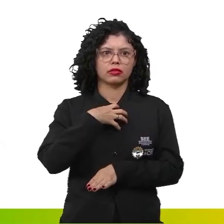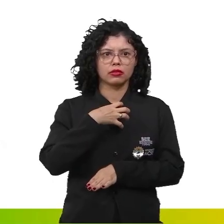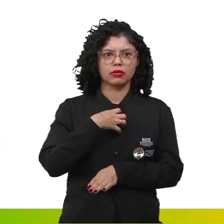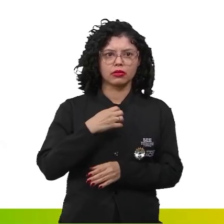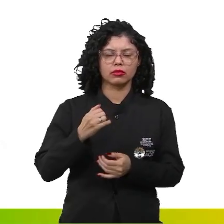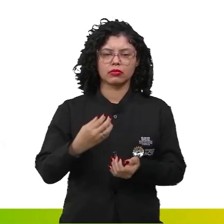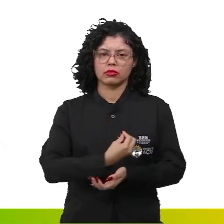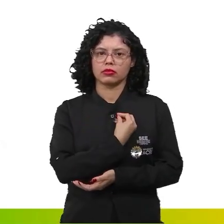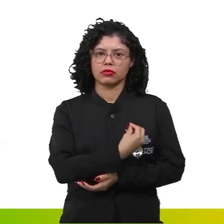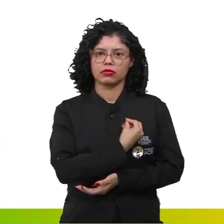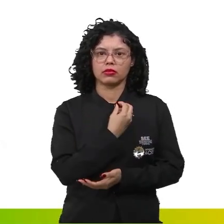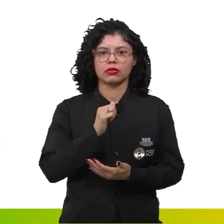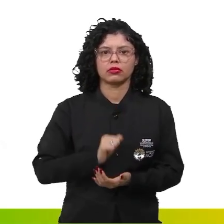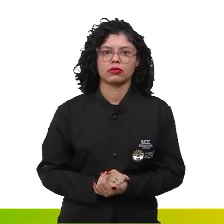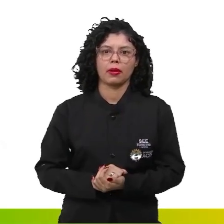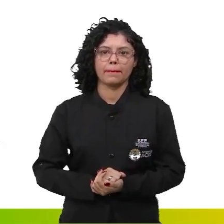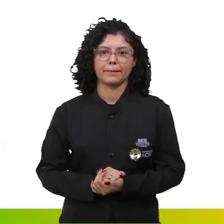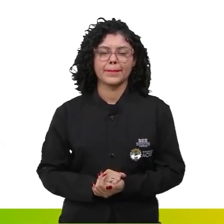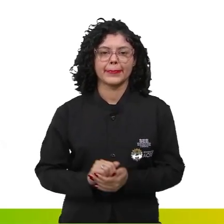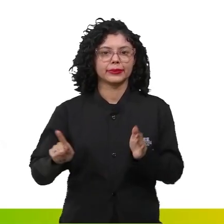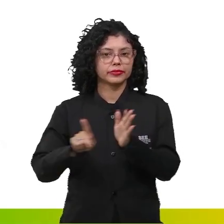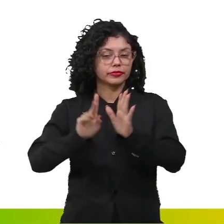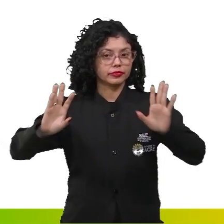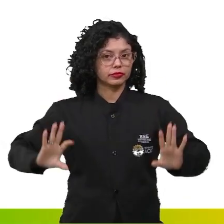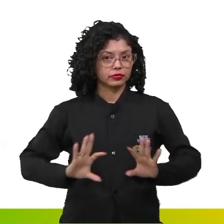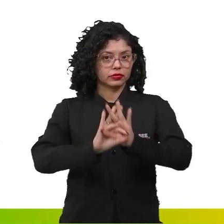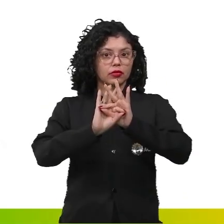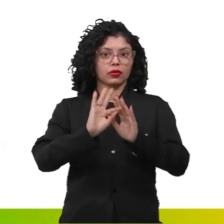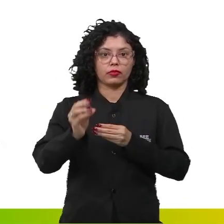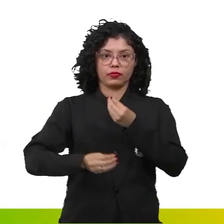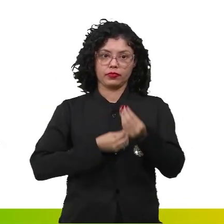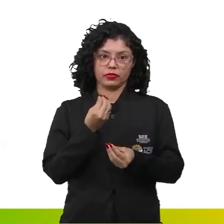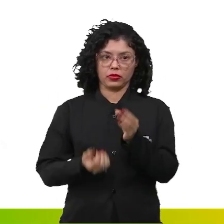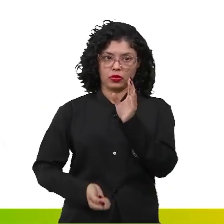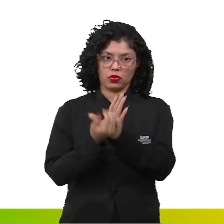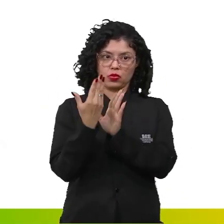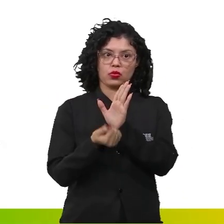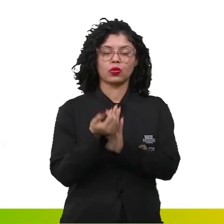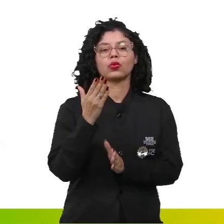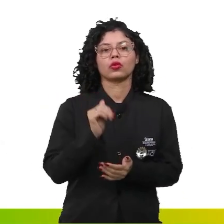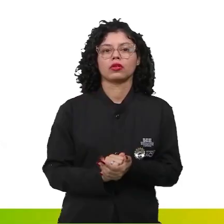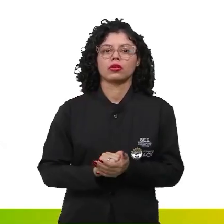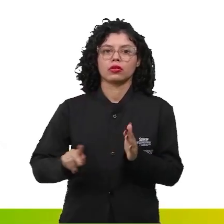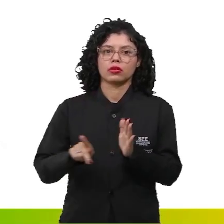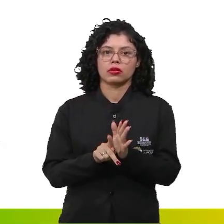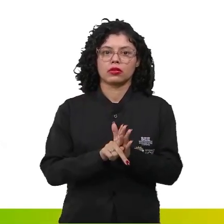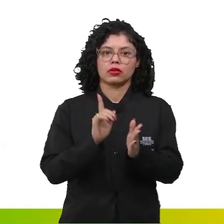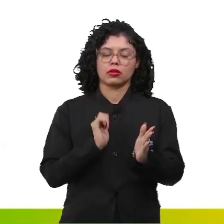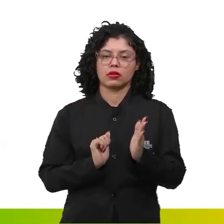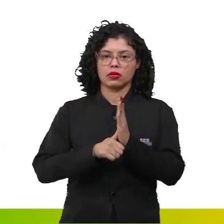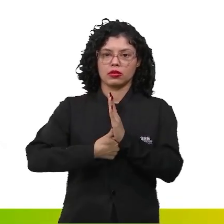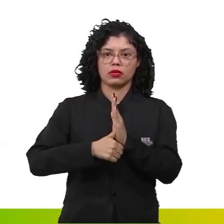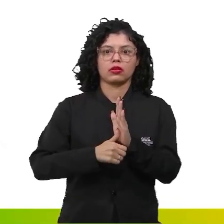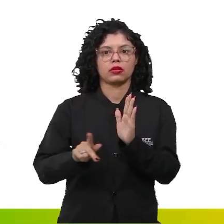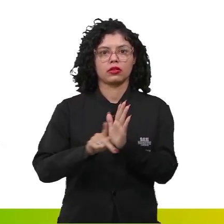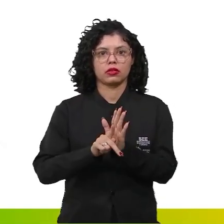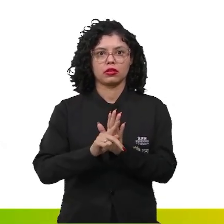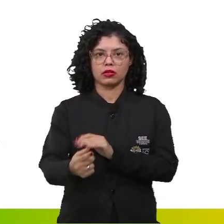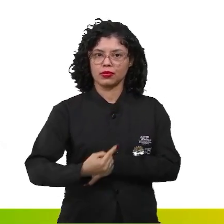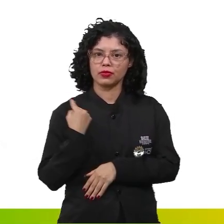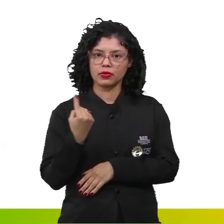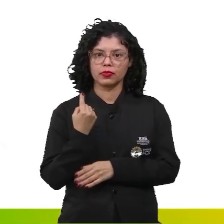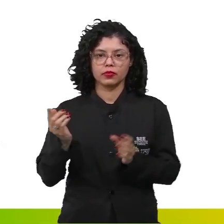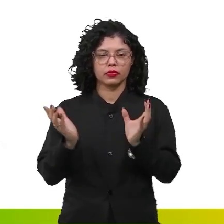disso, essas práticas são intimamente ligadas à formação e afirmação das identidades